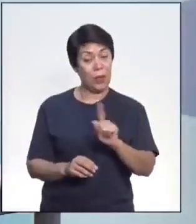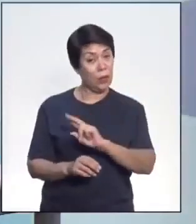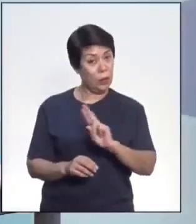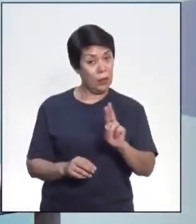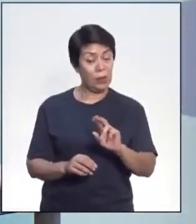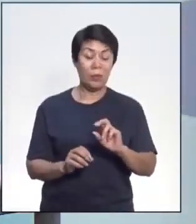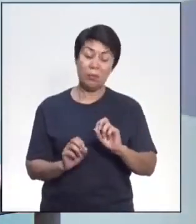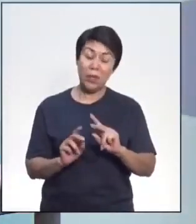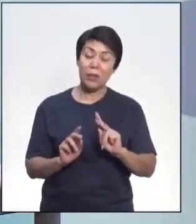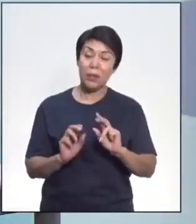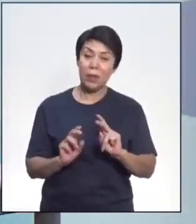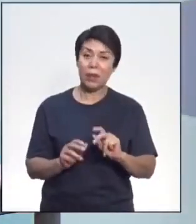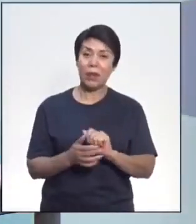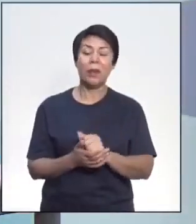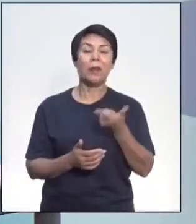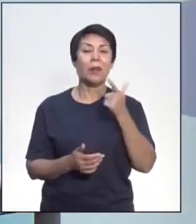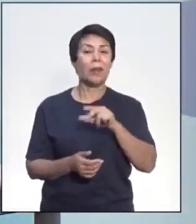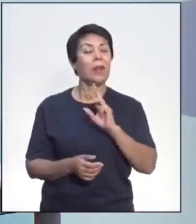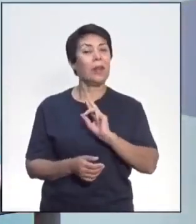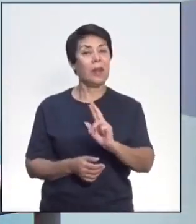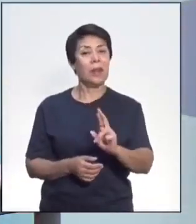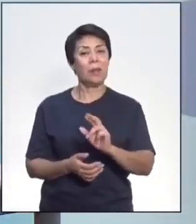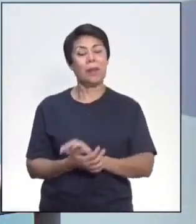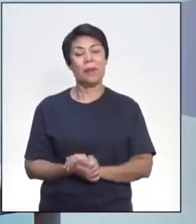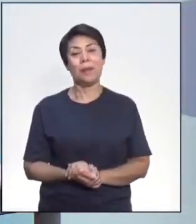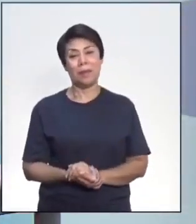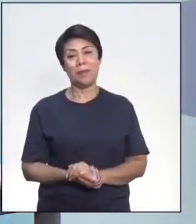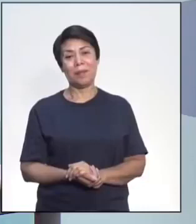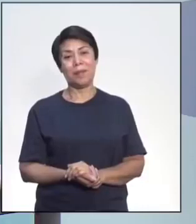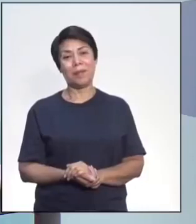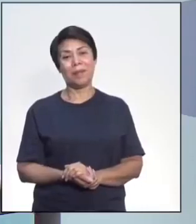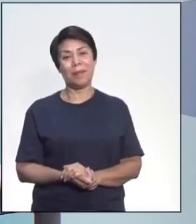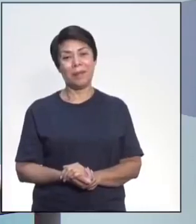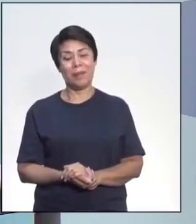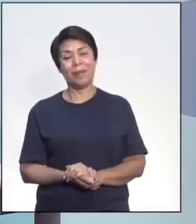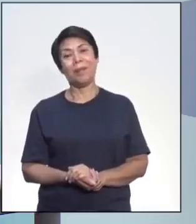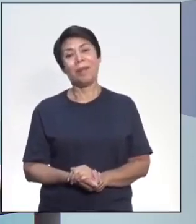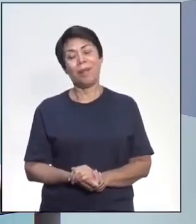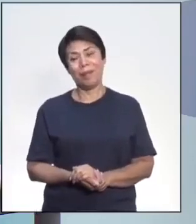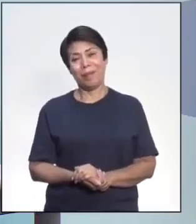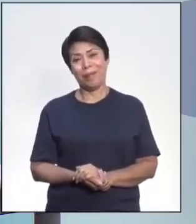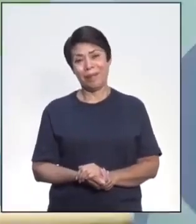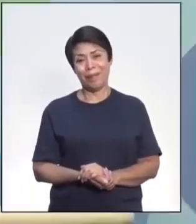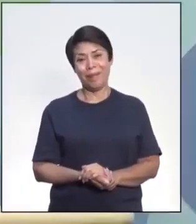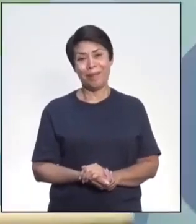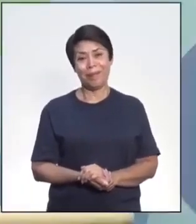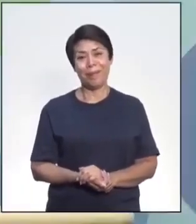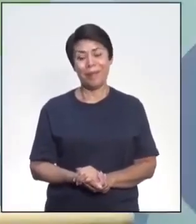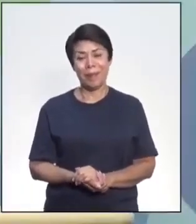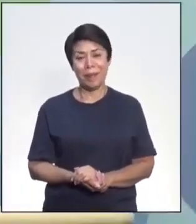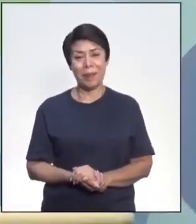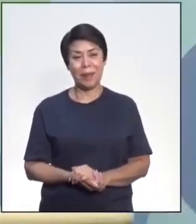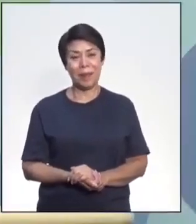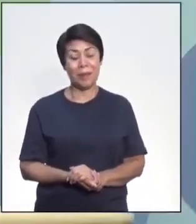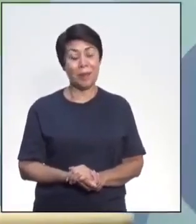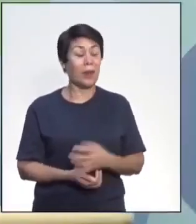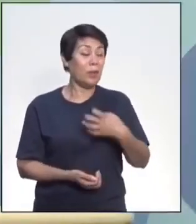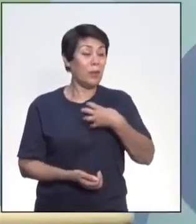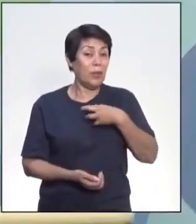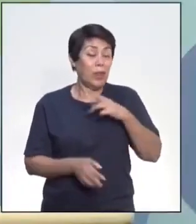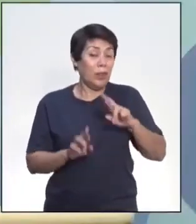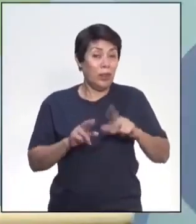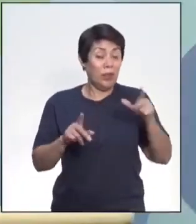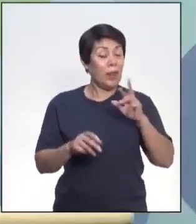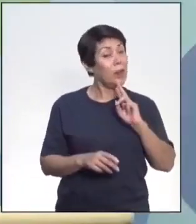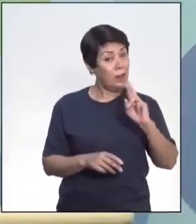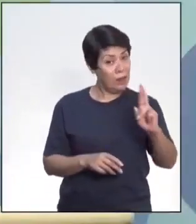Mas acabou, né, chegando a uma conclusão 99% correta. Foi uma outra interpretação, na verdade, né, Sim. professora,